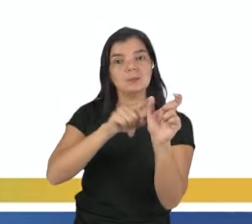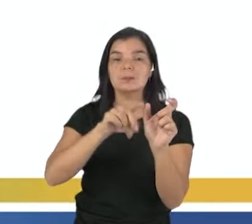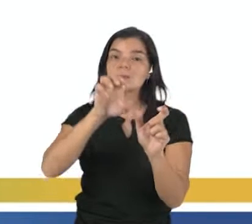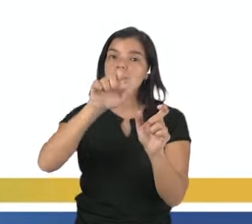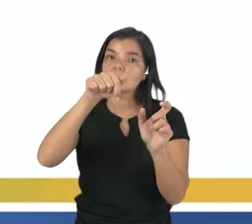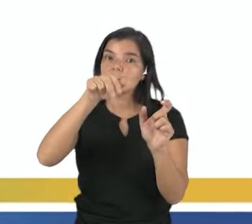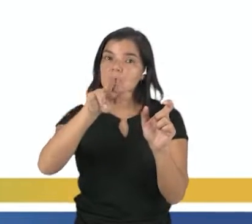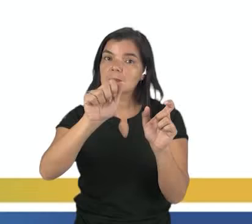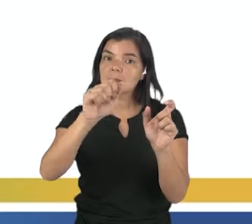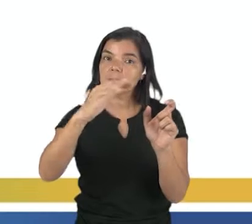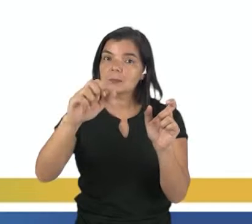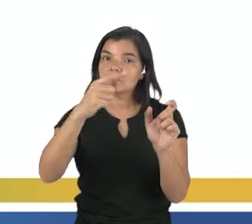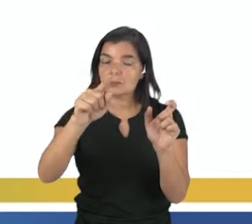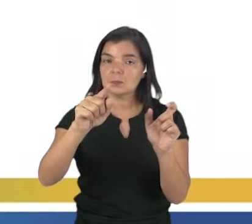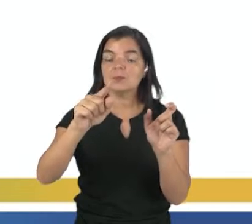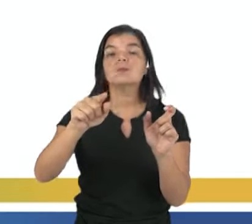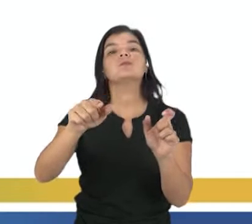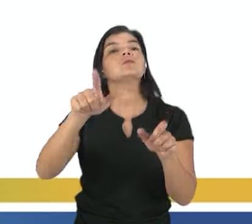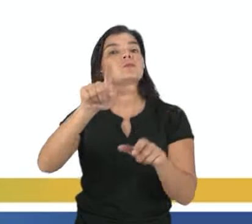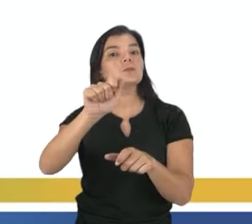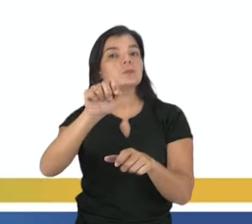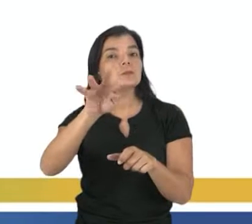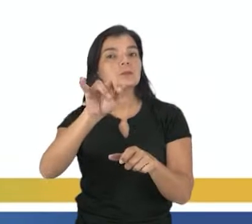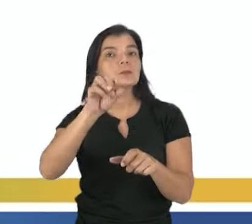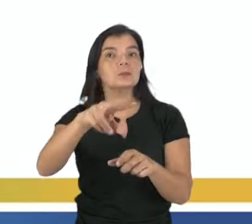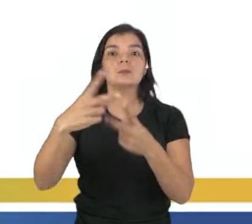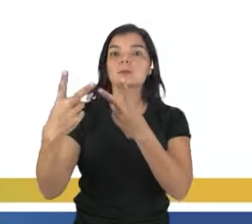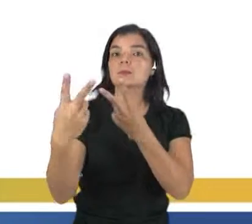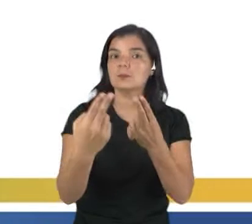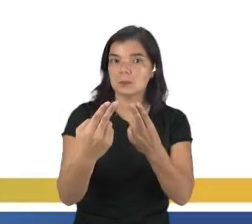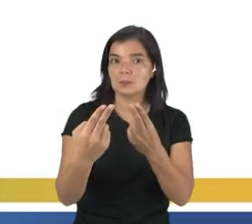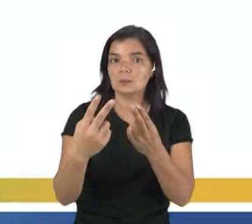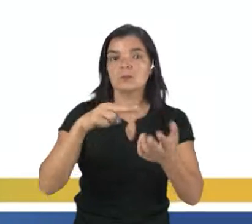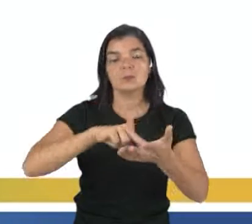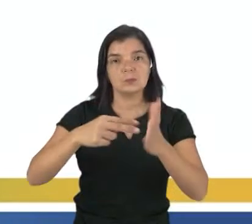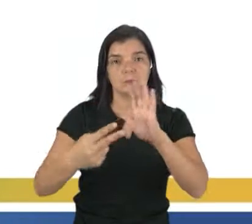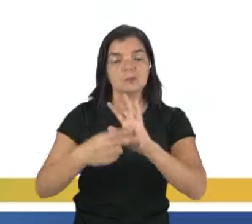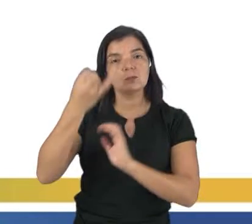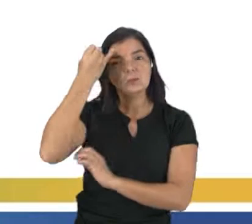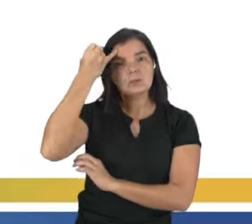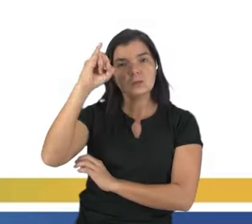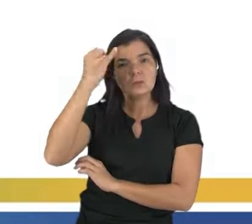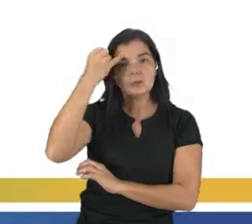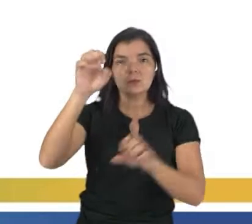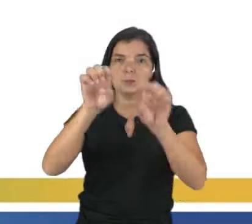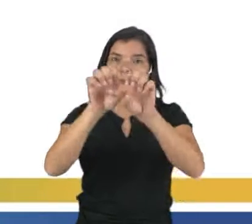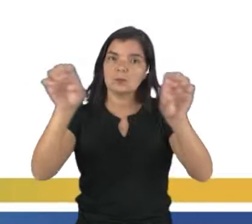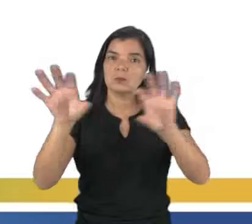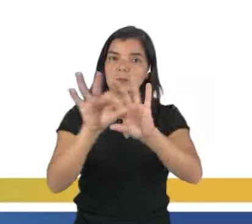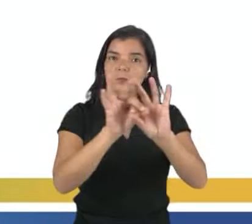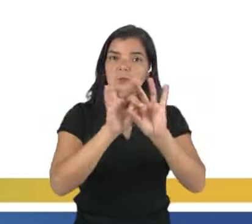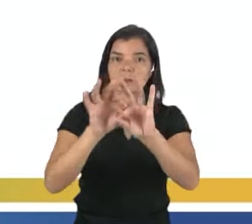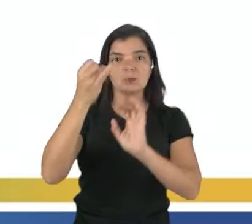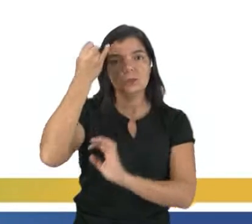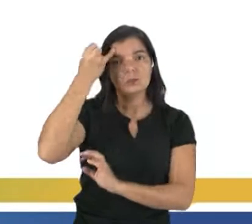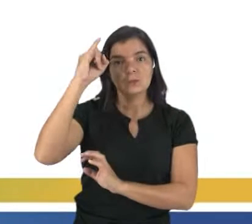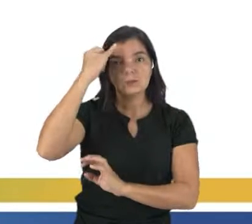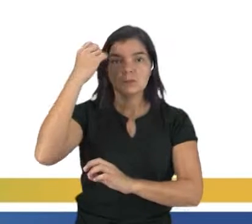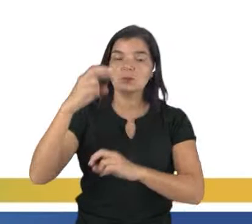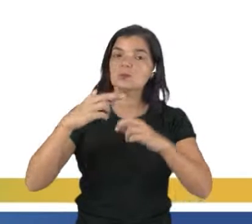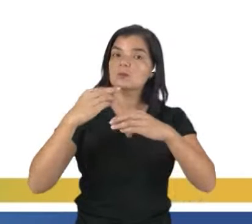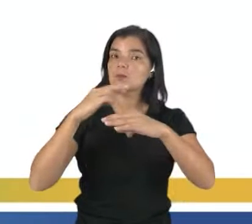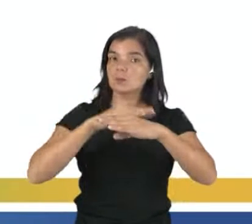ela vem do latim e significa igual certo então a ideia de equação está vinculada com uma ideia de